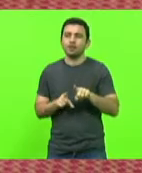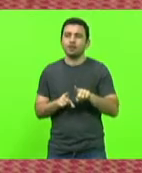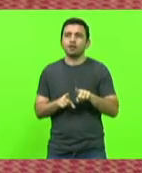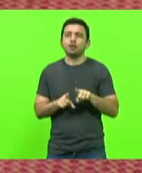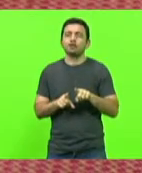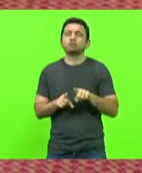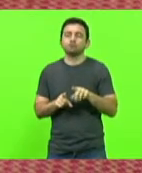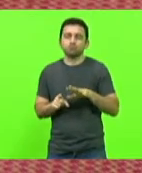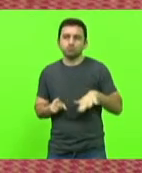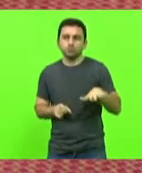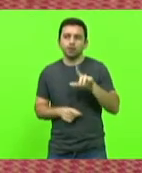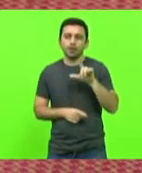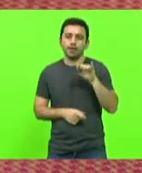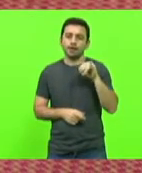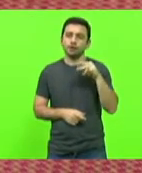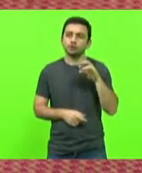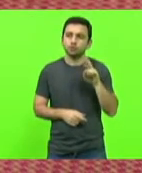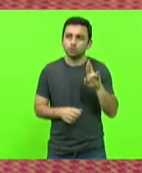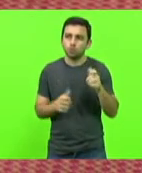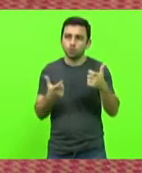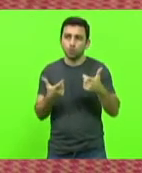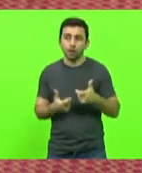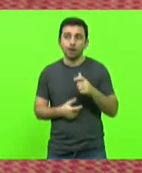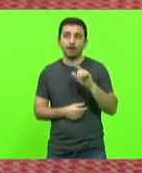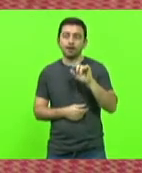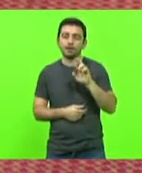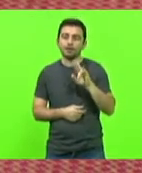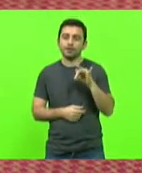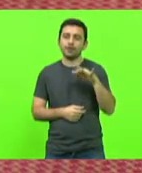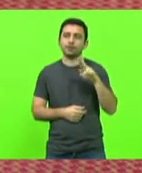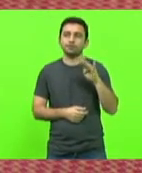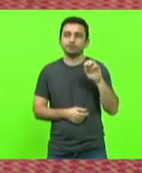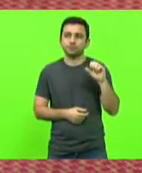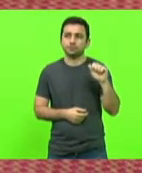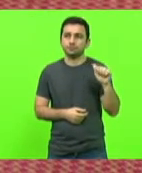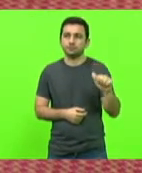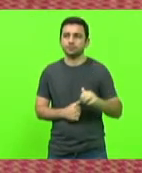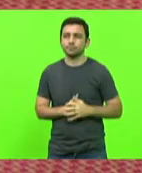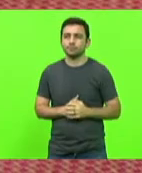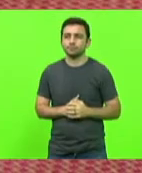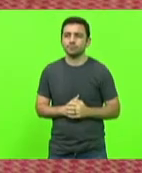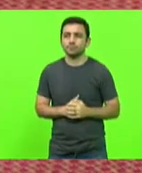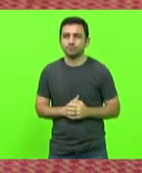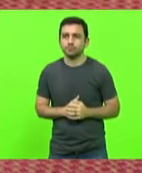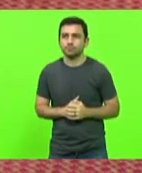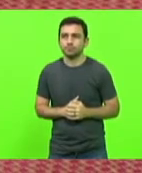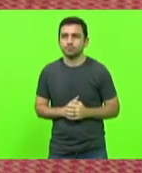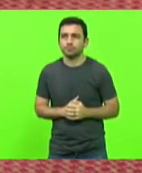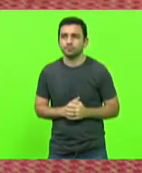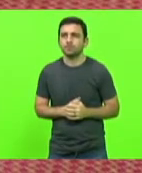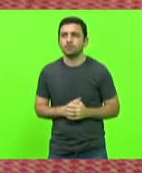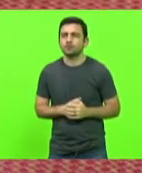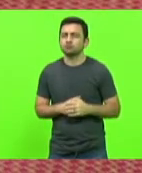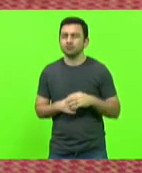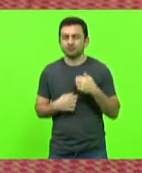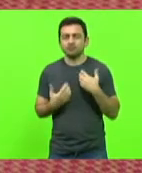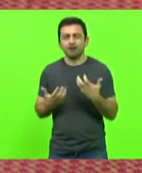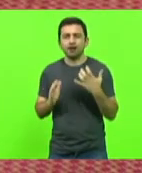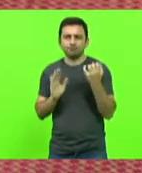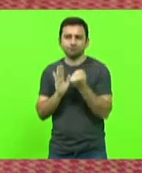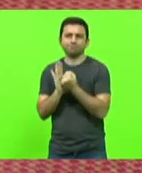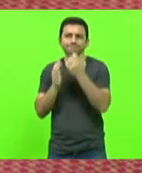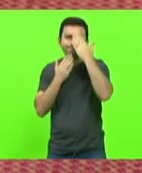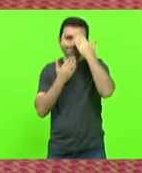lá de Riqueza, e fazendo esses registros e agradecendo